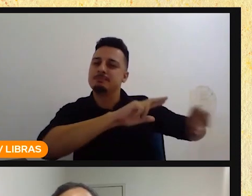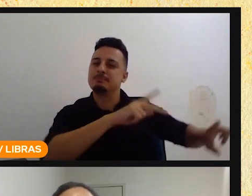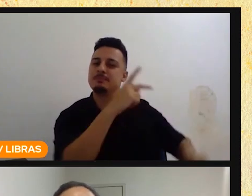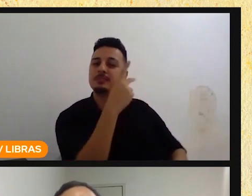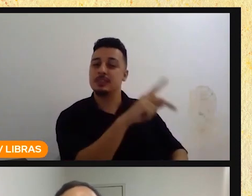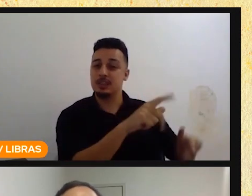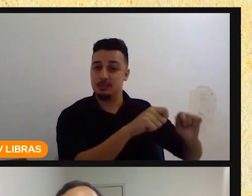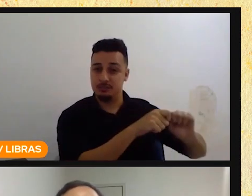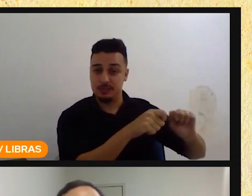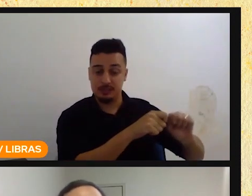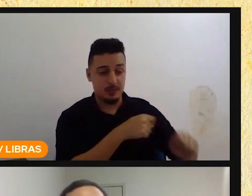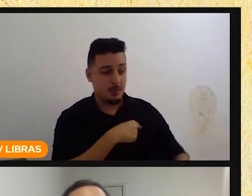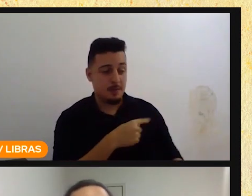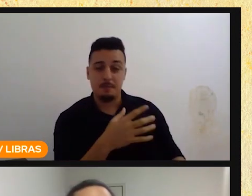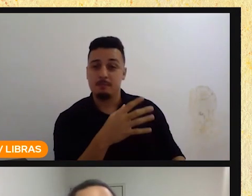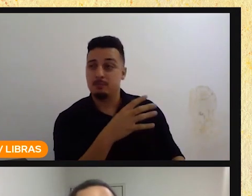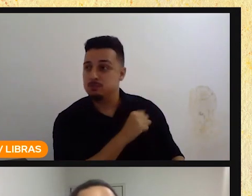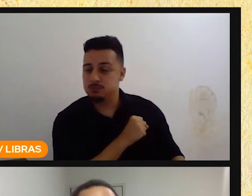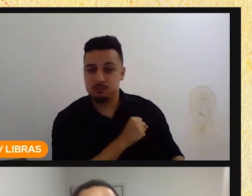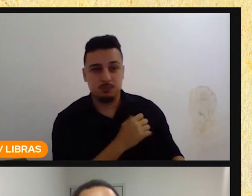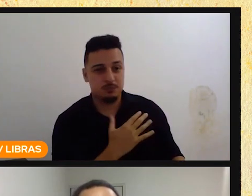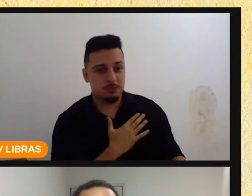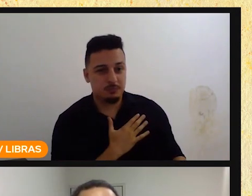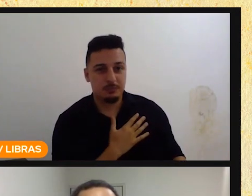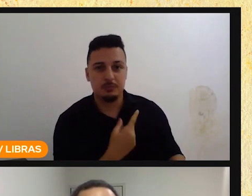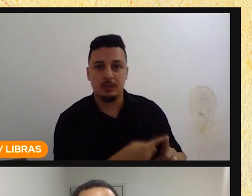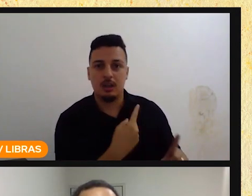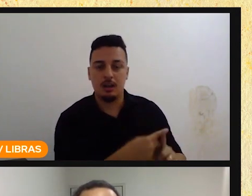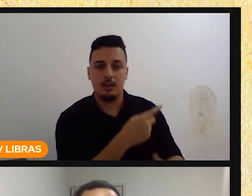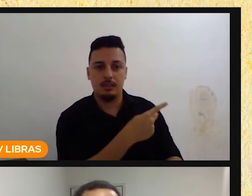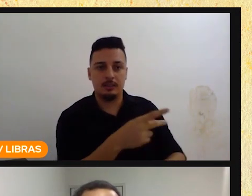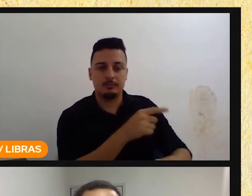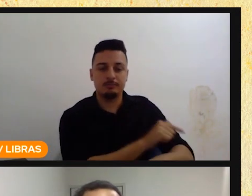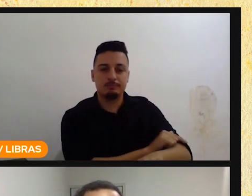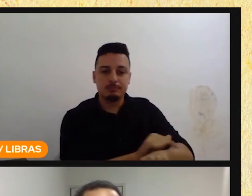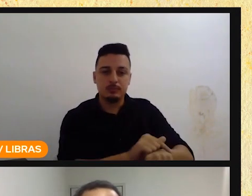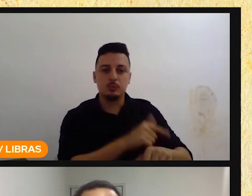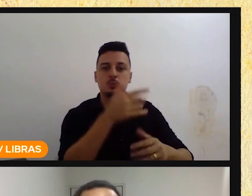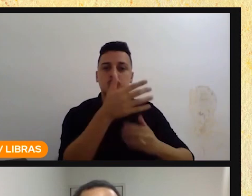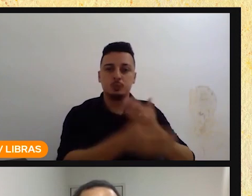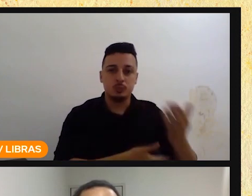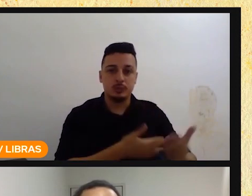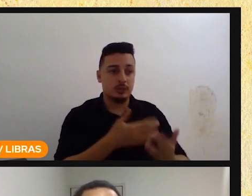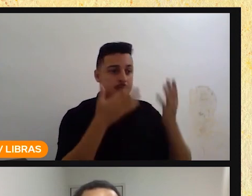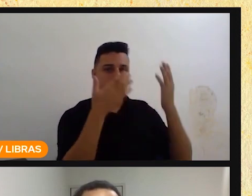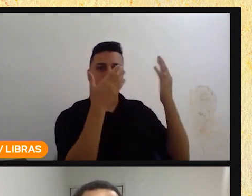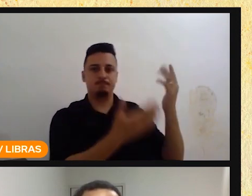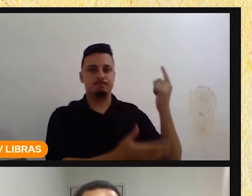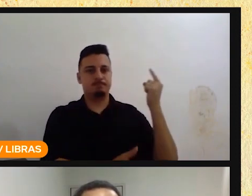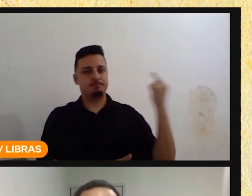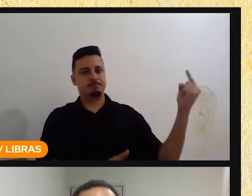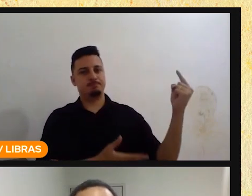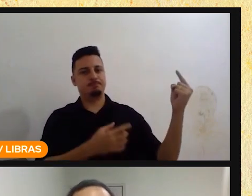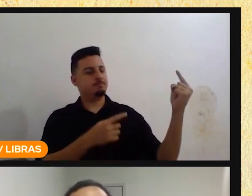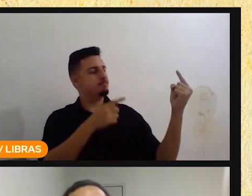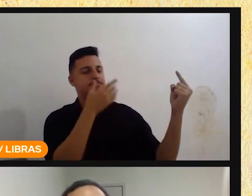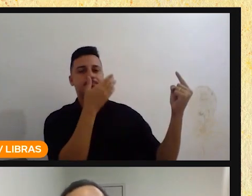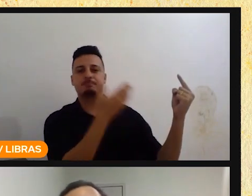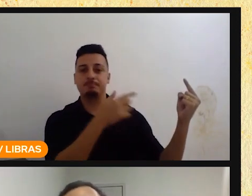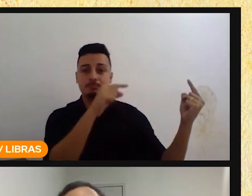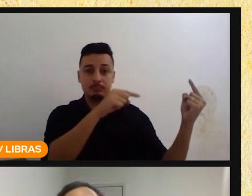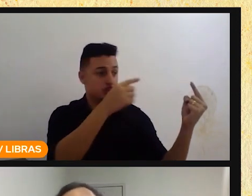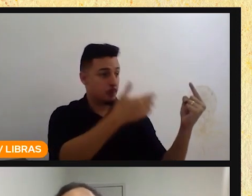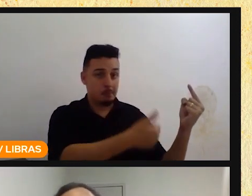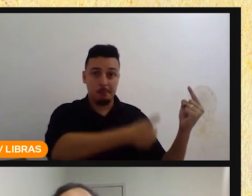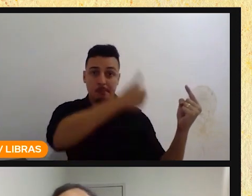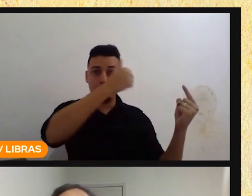maravilhoso, e assim, é um cara de uma generosidade incrível, assim, eu considero ele uma referência de animação, para mim é o maior animador brasileiro, e